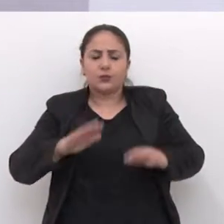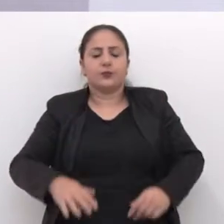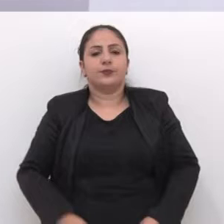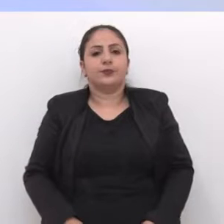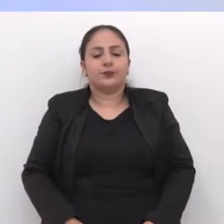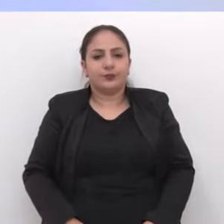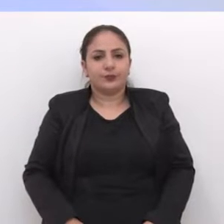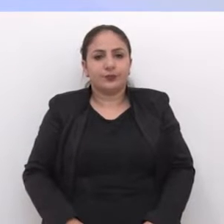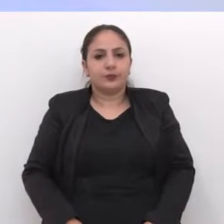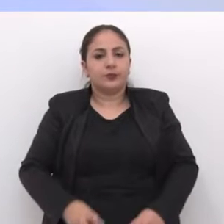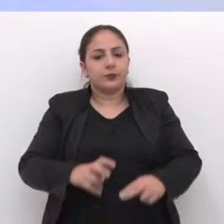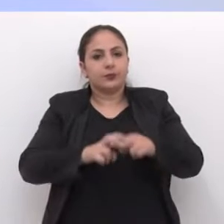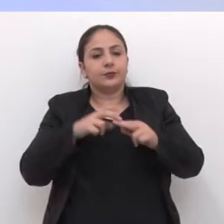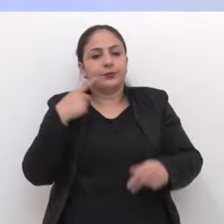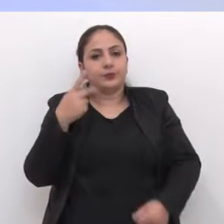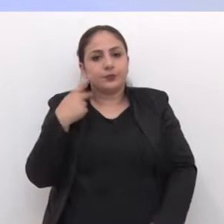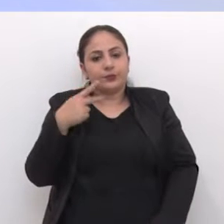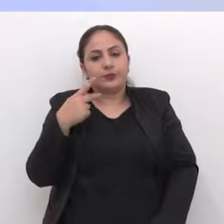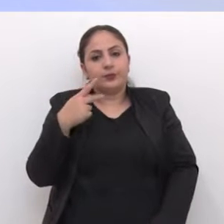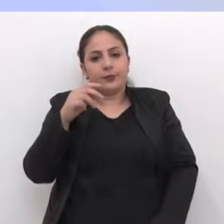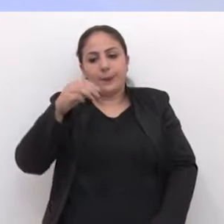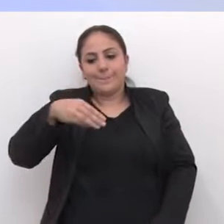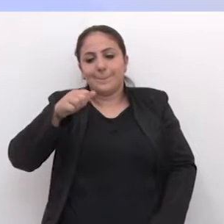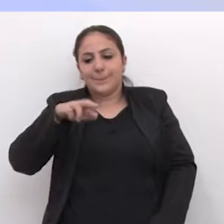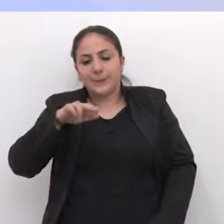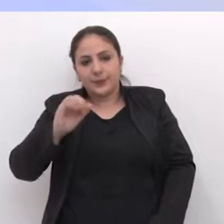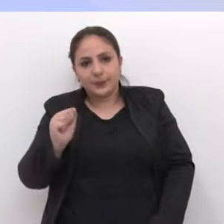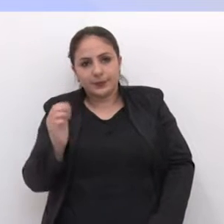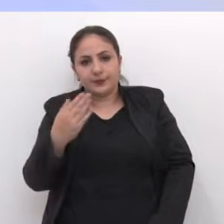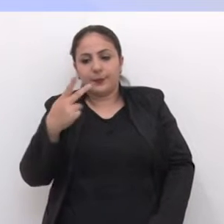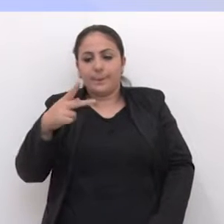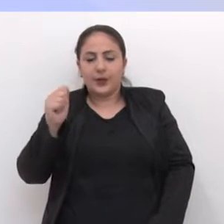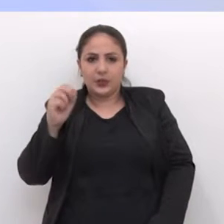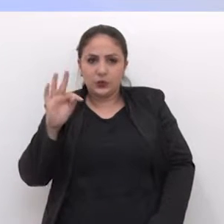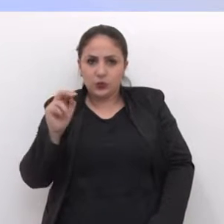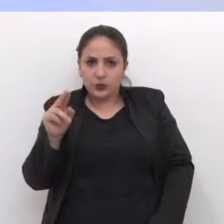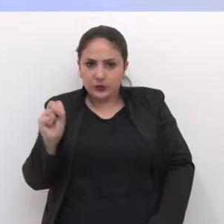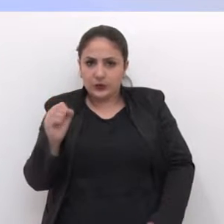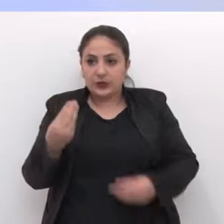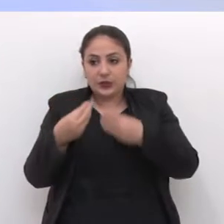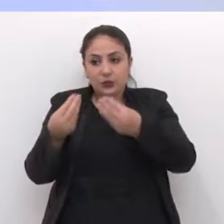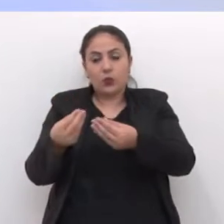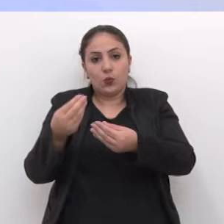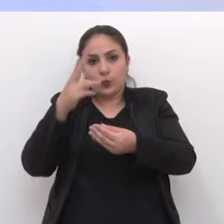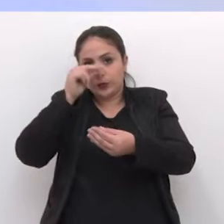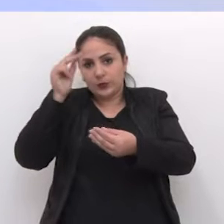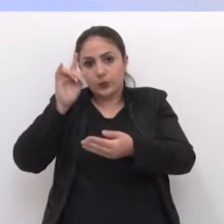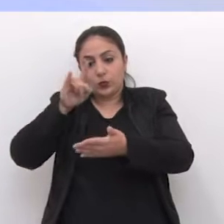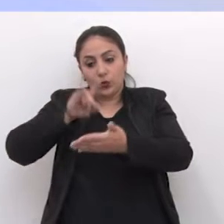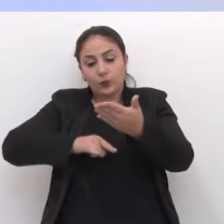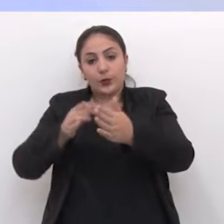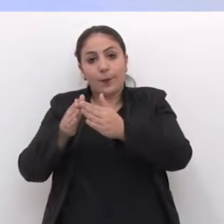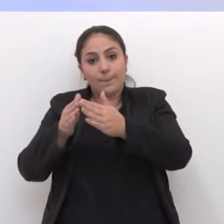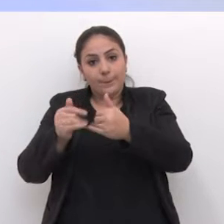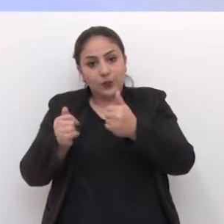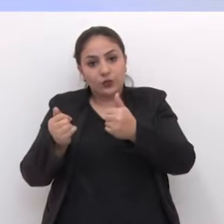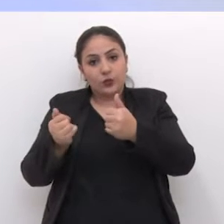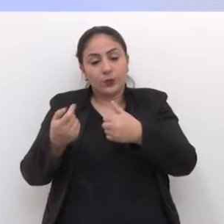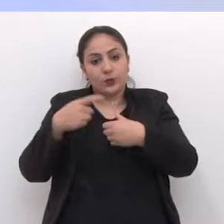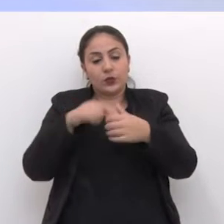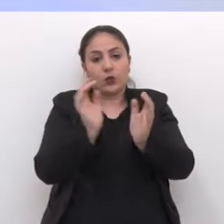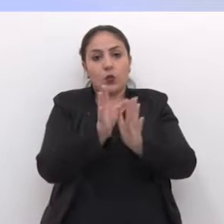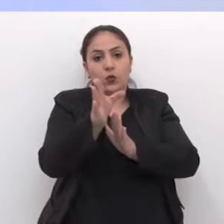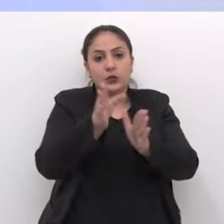uma forma honesta. Enquanto isso, o vereador Márcio Patucci encaminhou ao Poder Executivo um documento solicitando